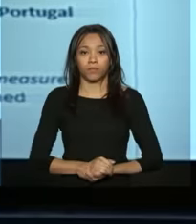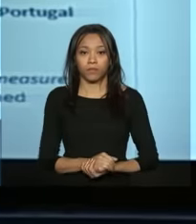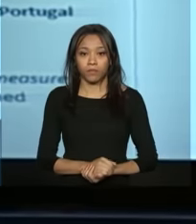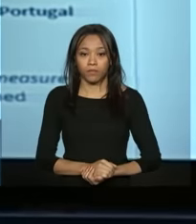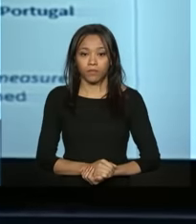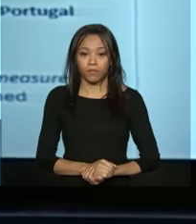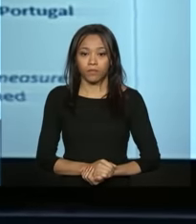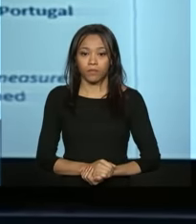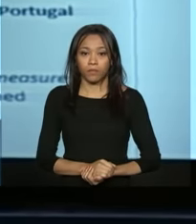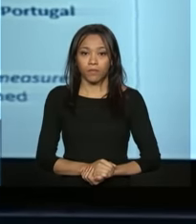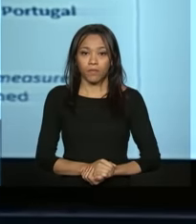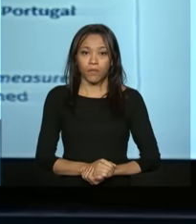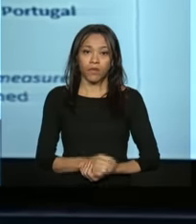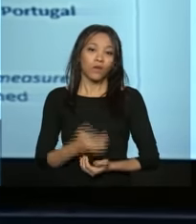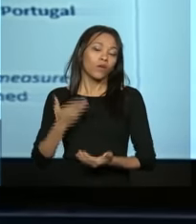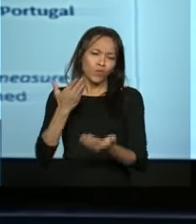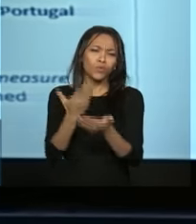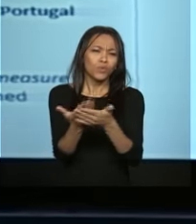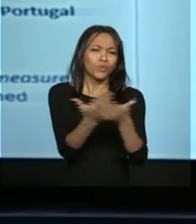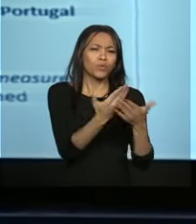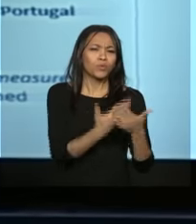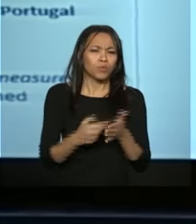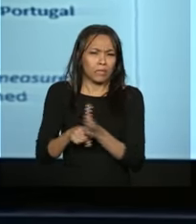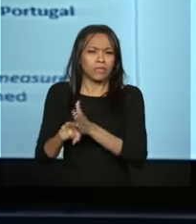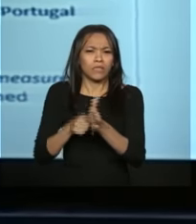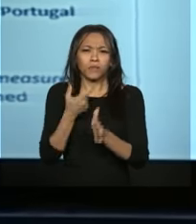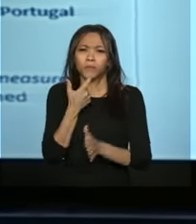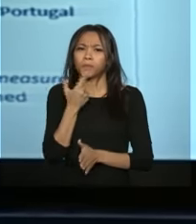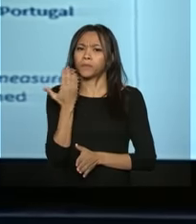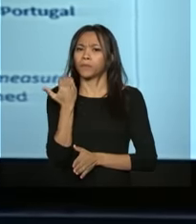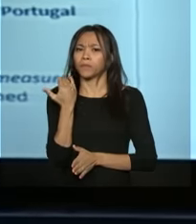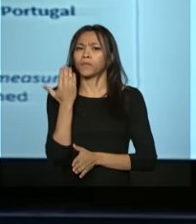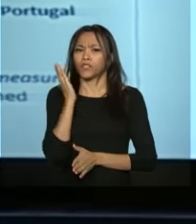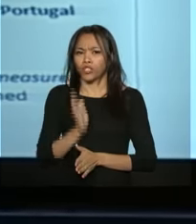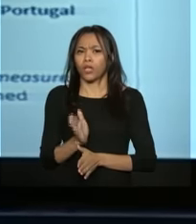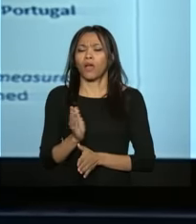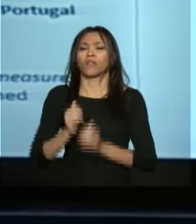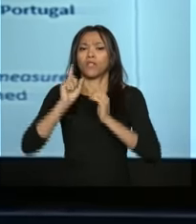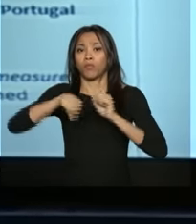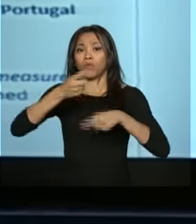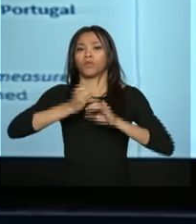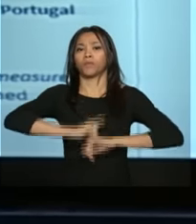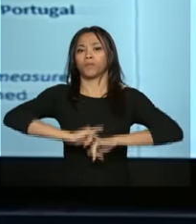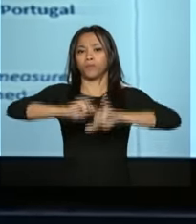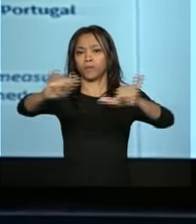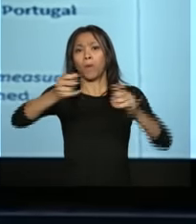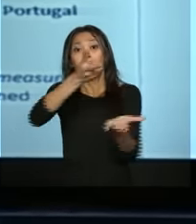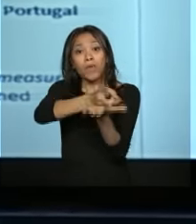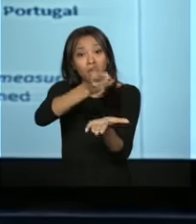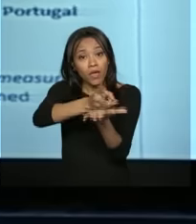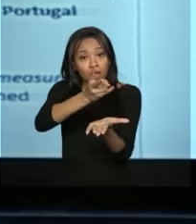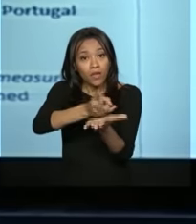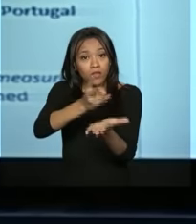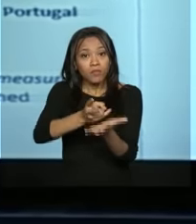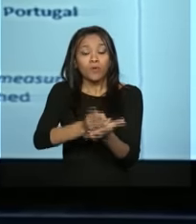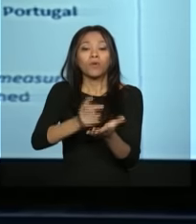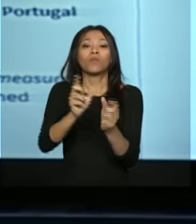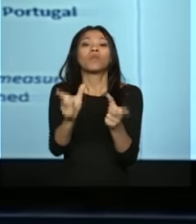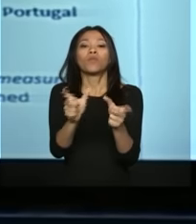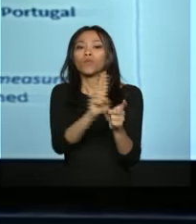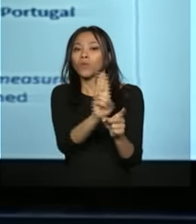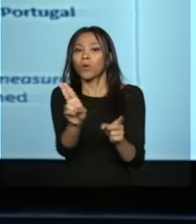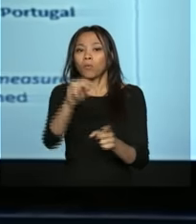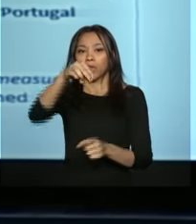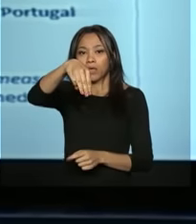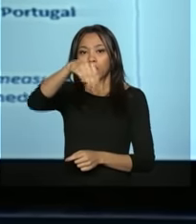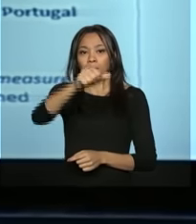eh de um estudo recentemente publicado pela Organização Mundial de Saúde que mostra o mesmo produto marca passo estudo de